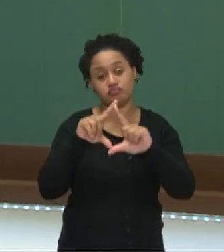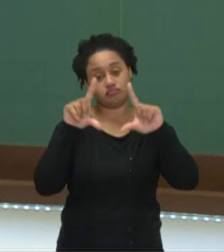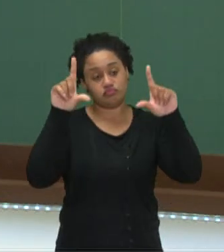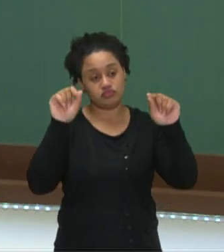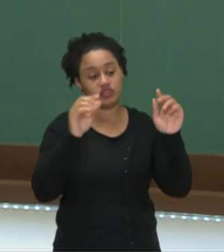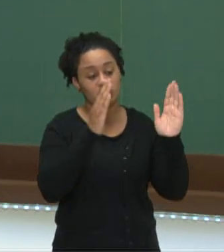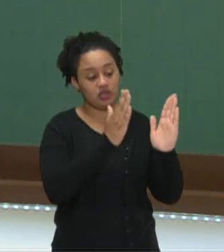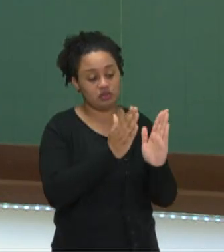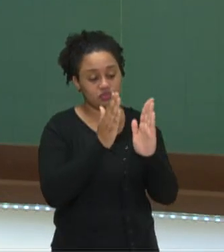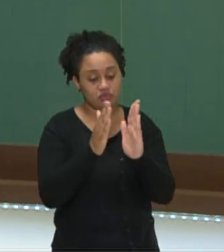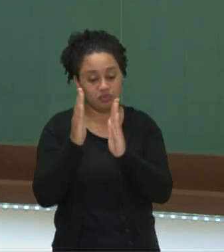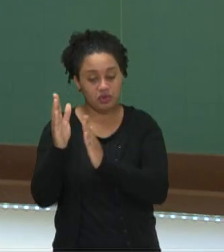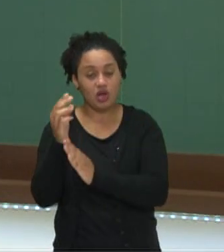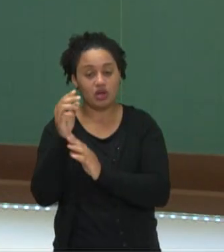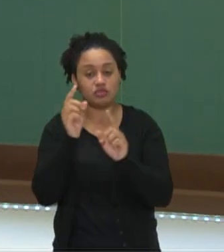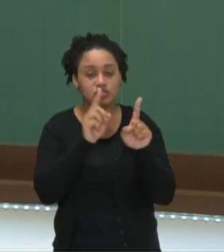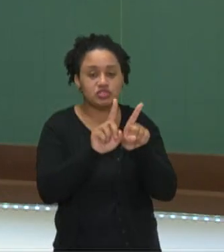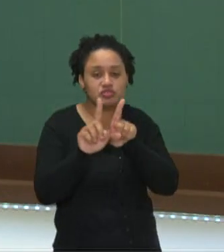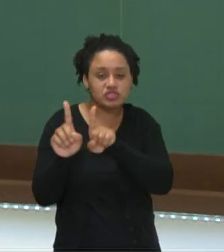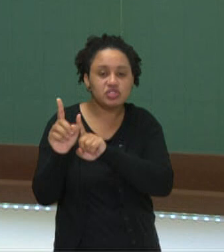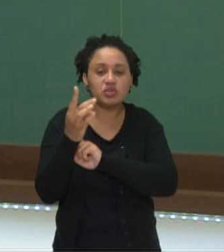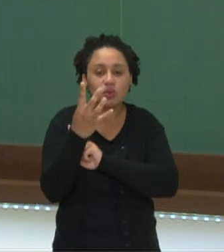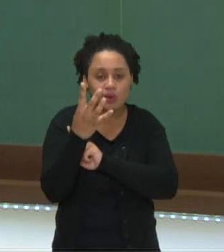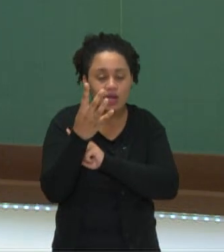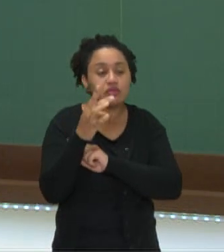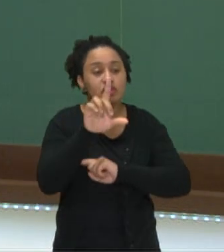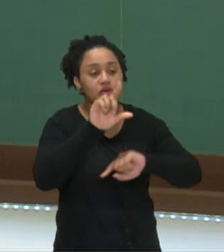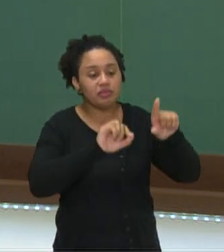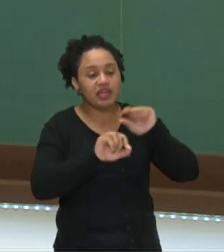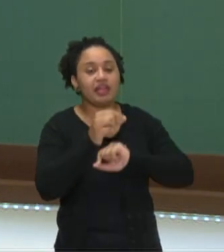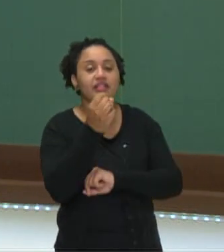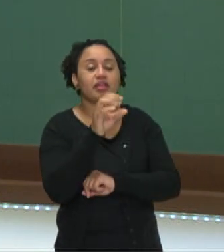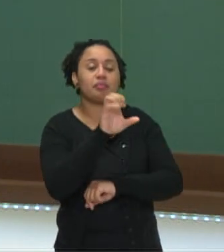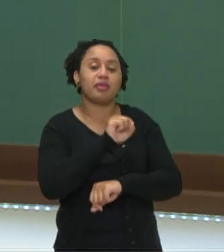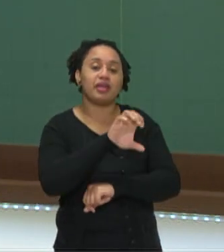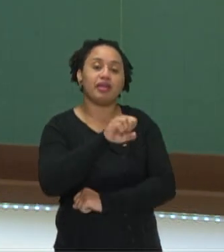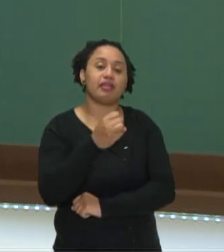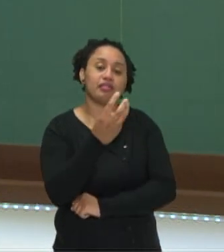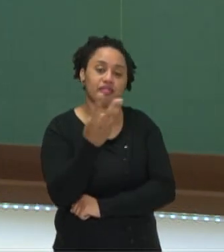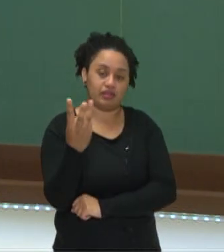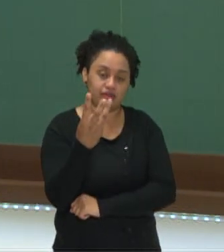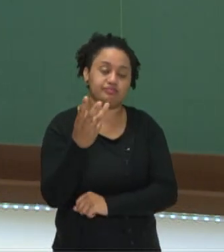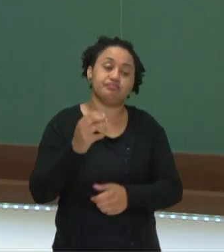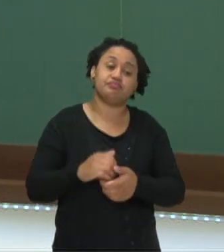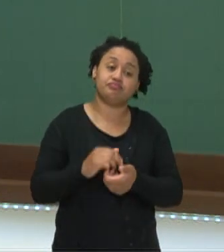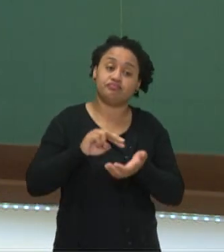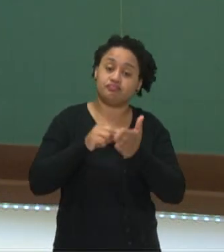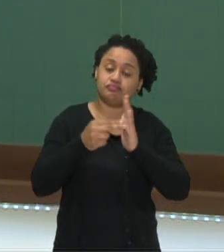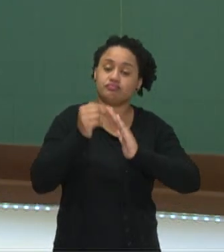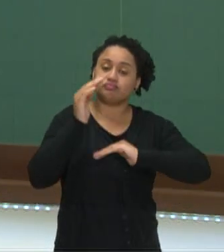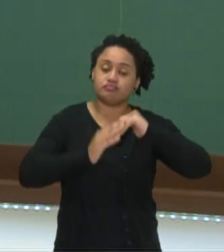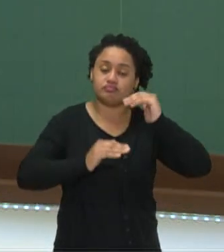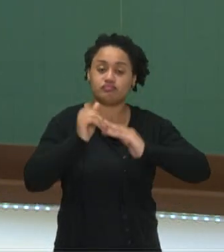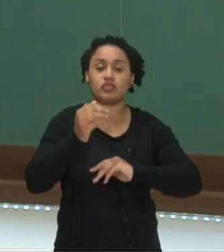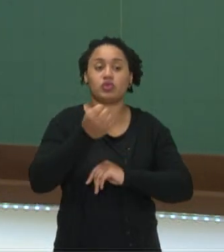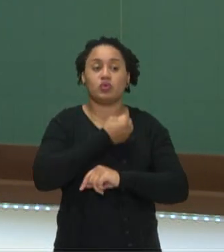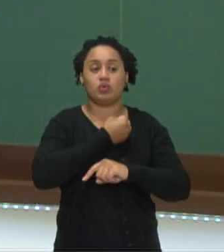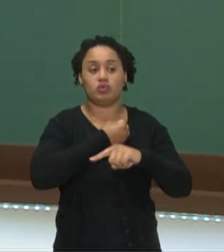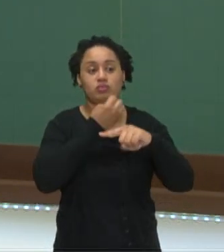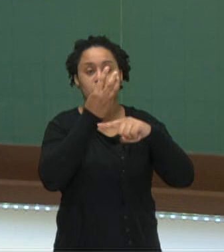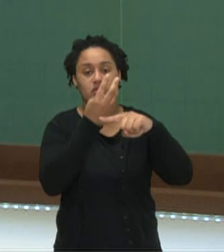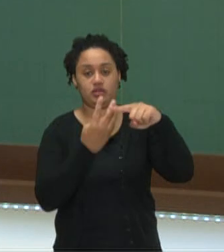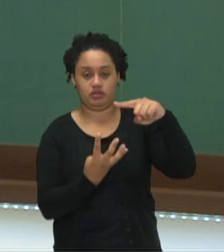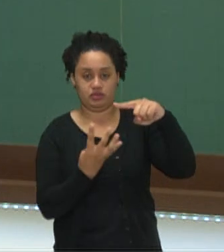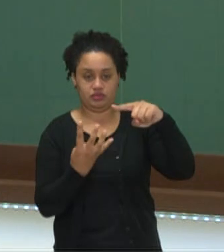partes iguais e eu peguei apenas 3 delas. Então, esse é o significado prático, né, daquele númerozinho lá, 3 sobre